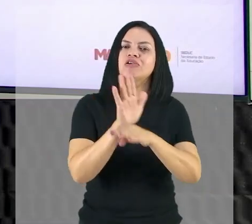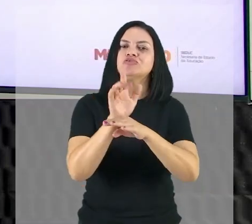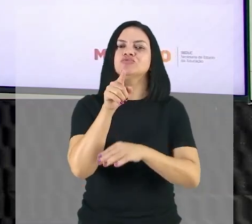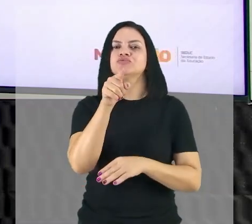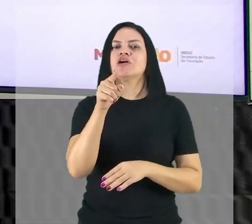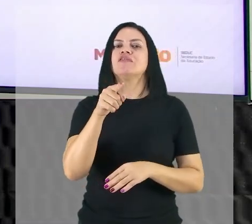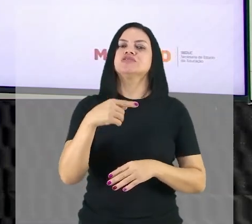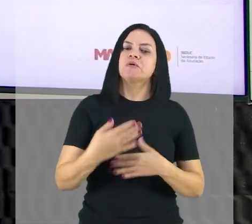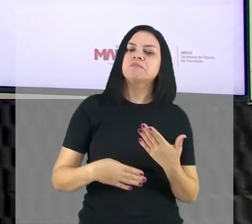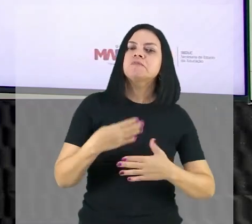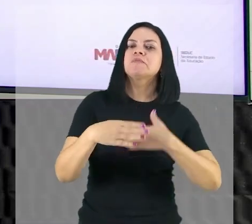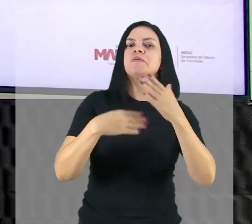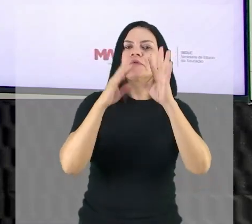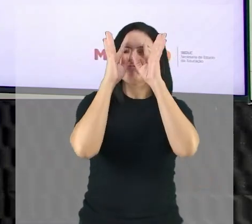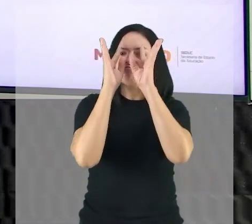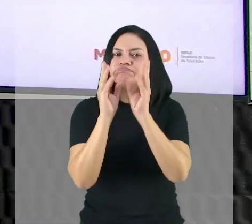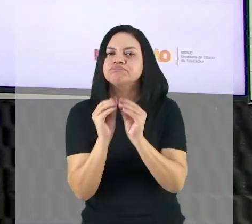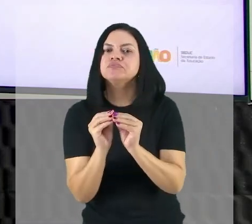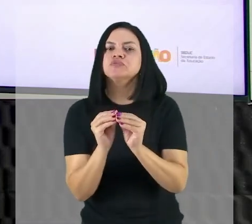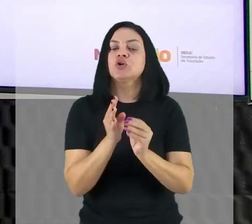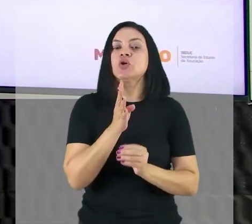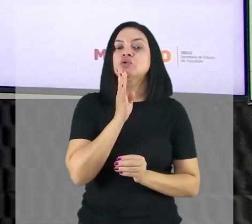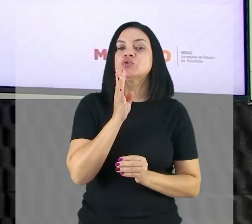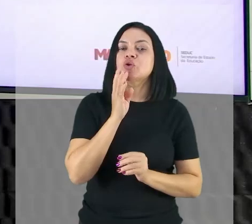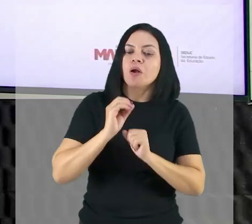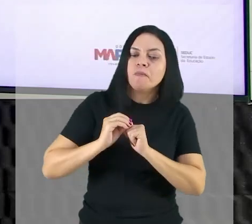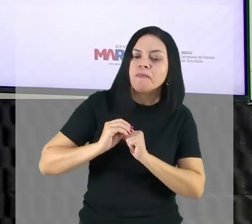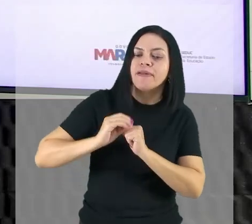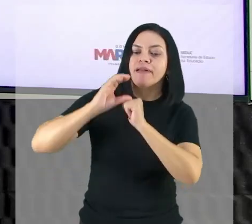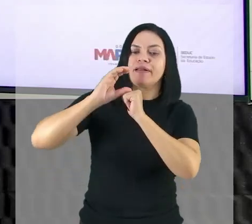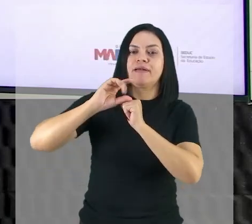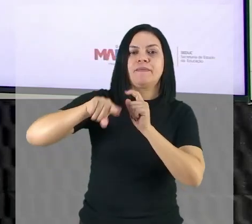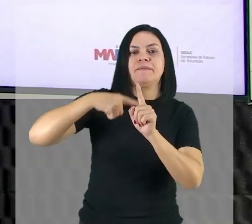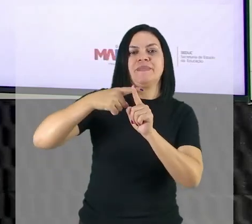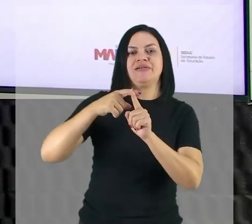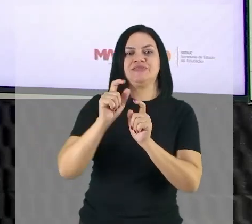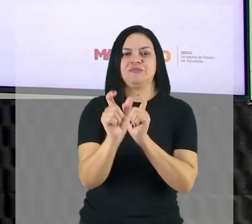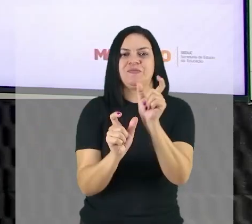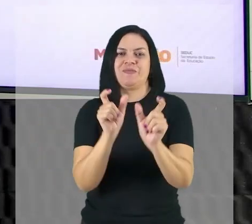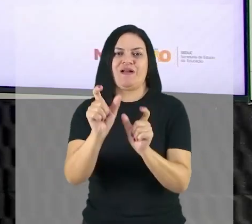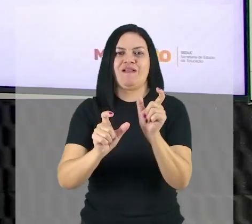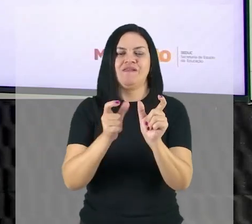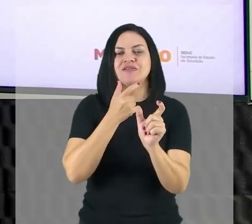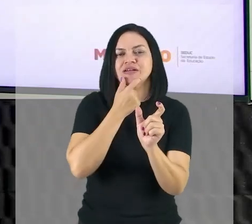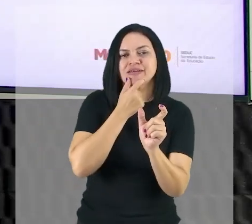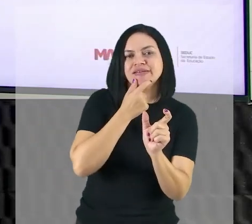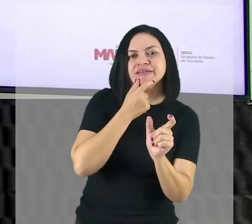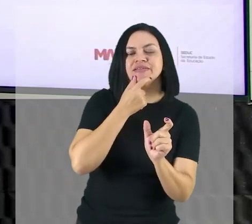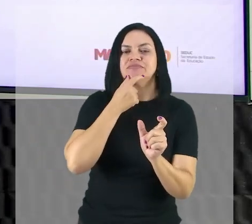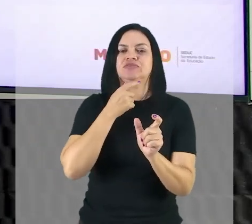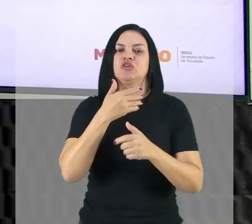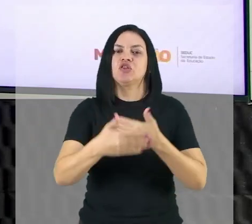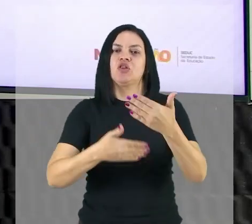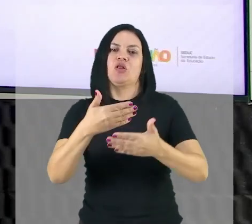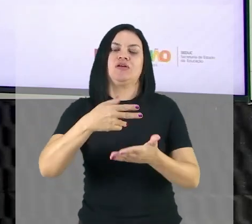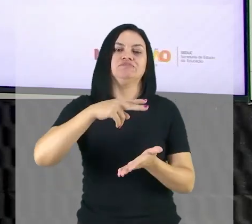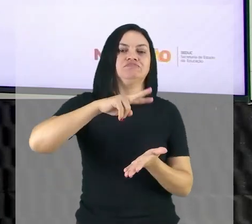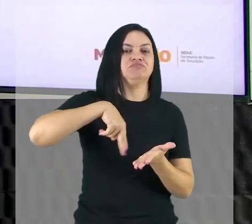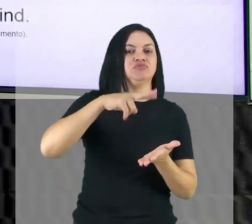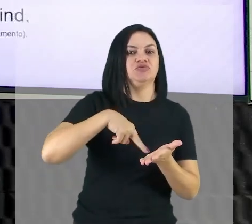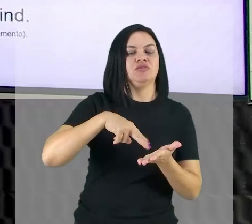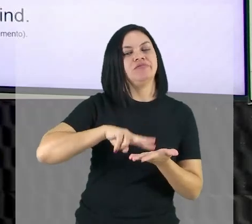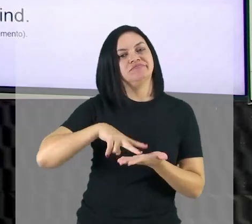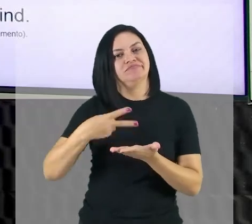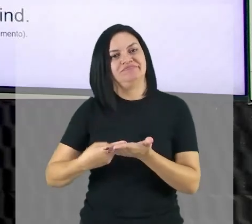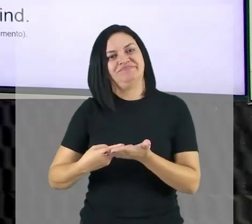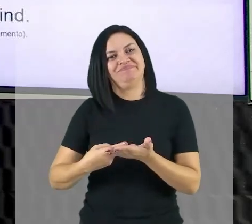de construção de vocabulário, de conhecer mais palavras, para te ajudar nesse processo de leitura e interpretação textual. Então,